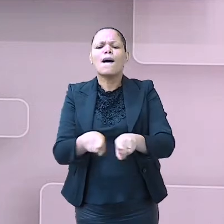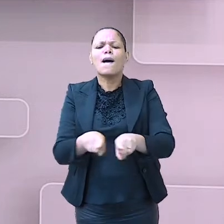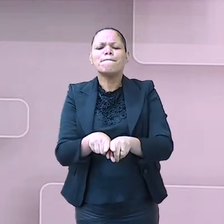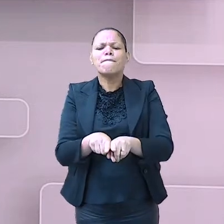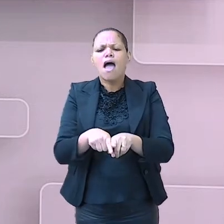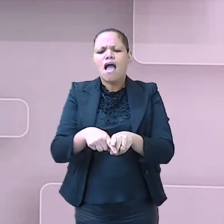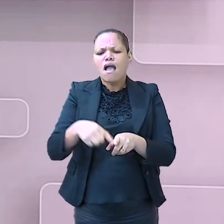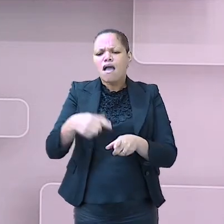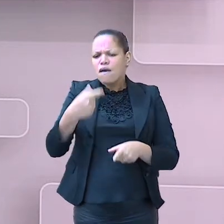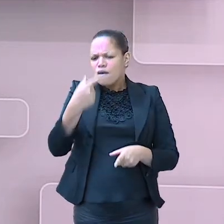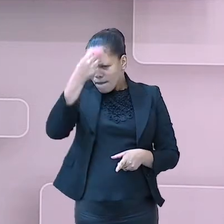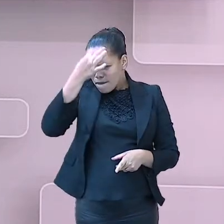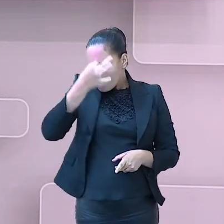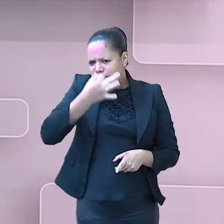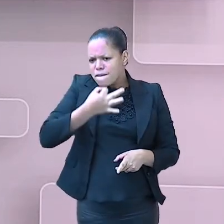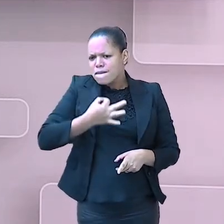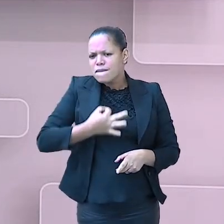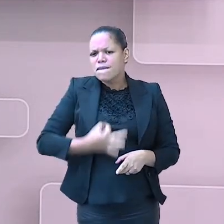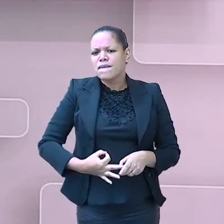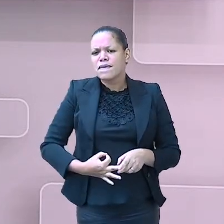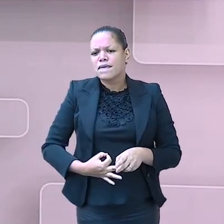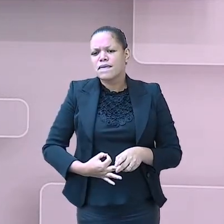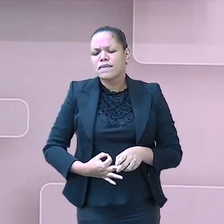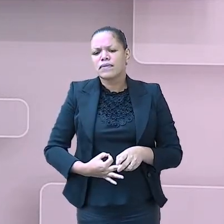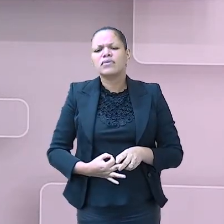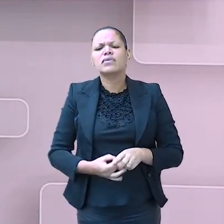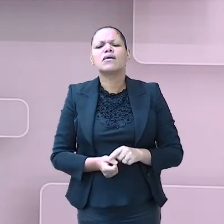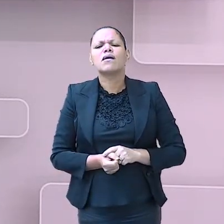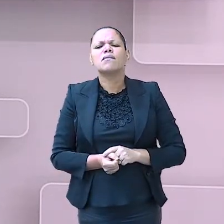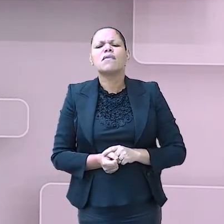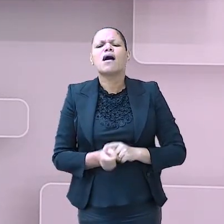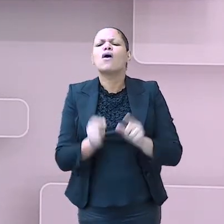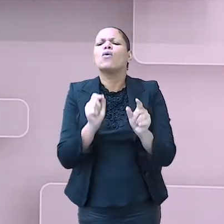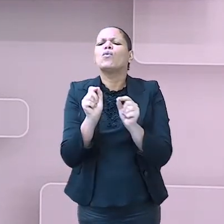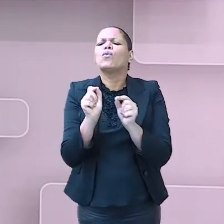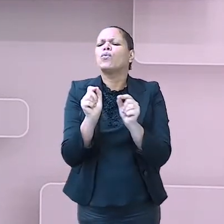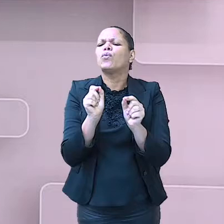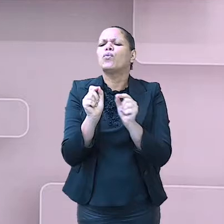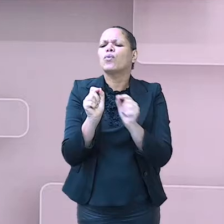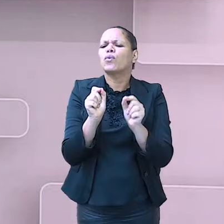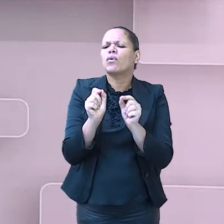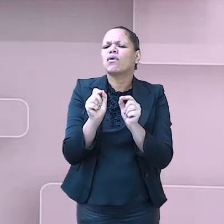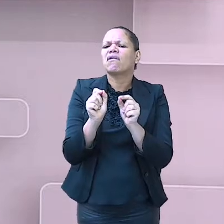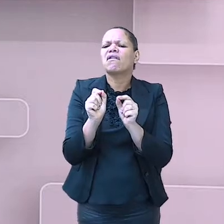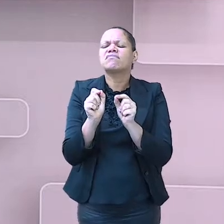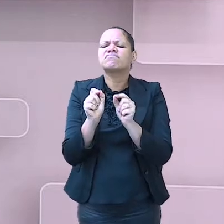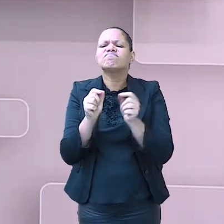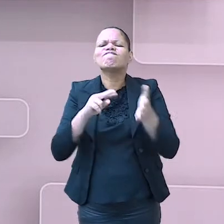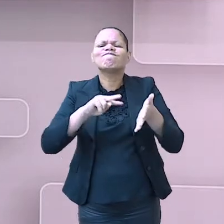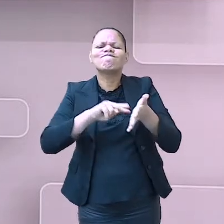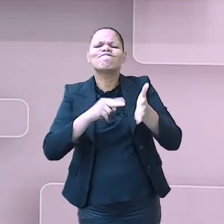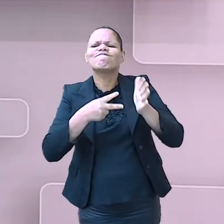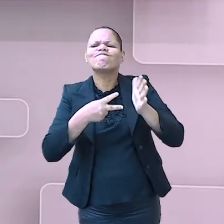elas são endotérmicas. O que é ser endotérmico? É que